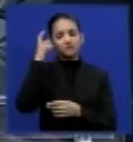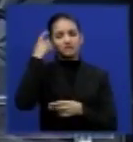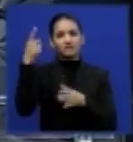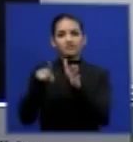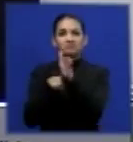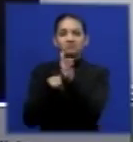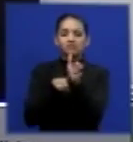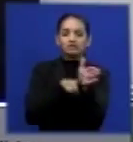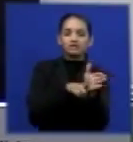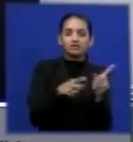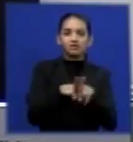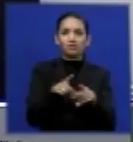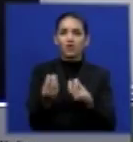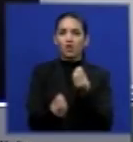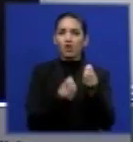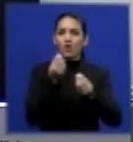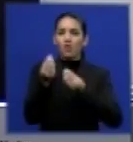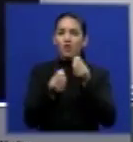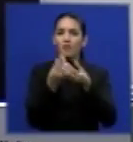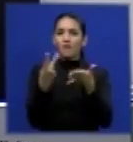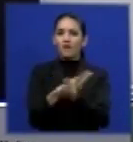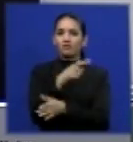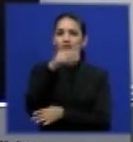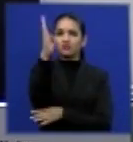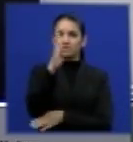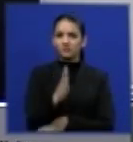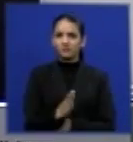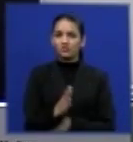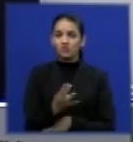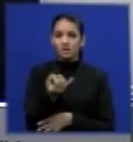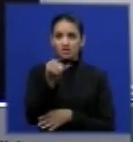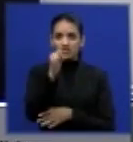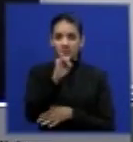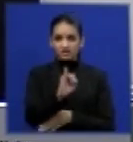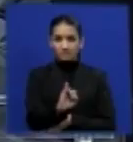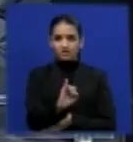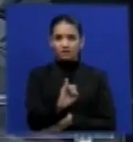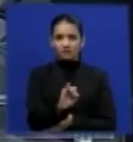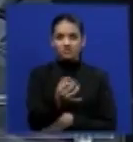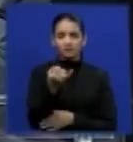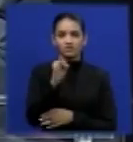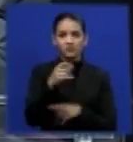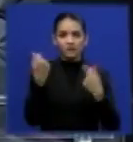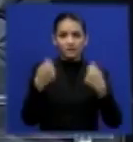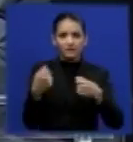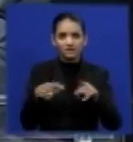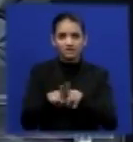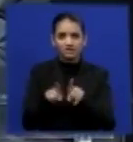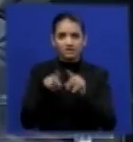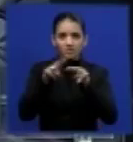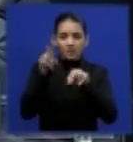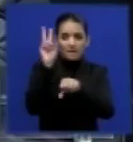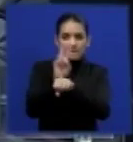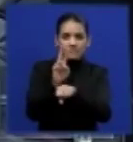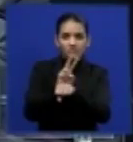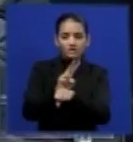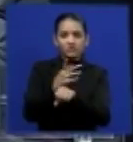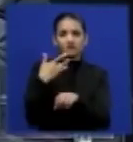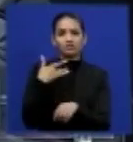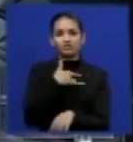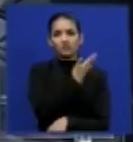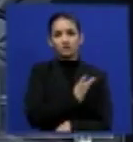brasileira é aplicada ou seja se essa medida necessária a proteção do meio ambiente da saúde